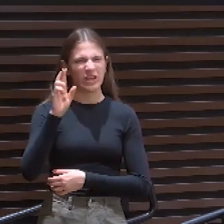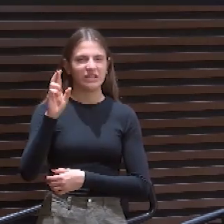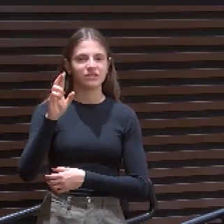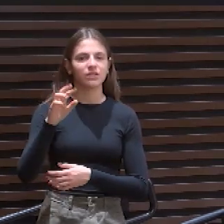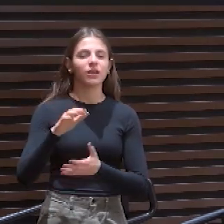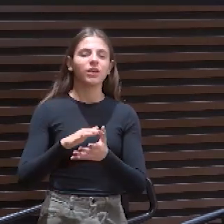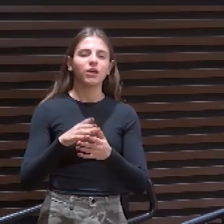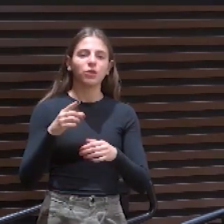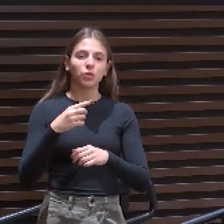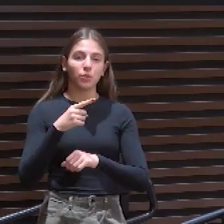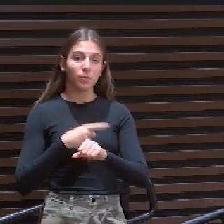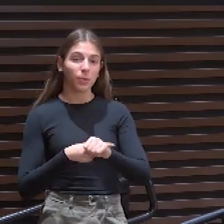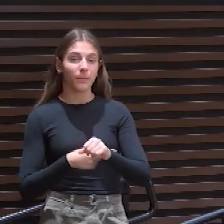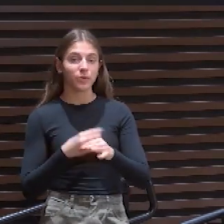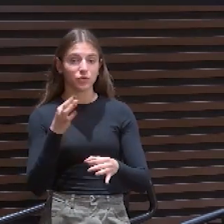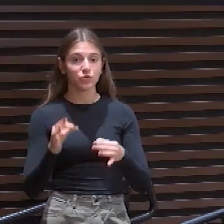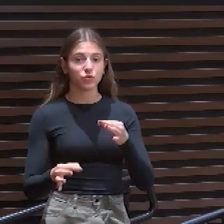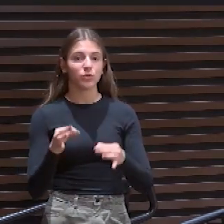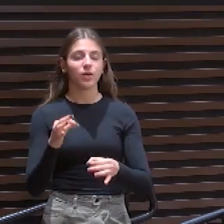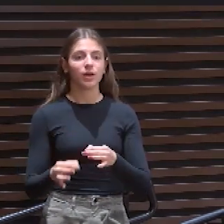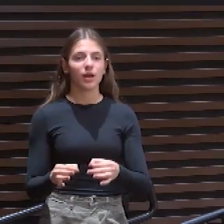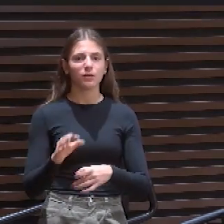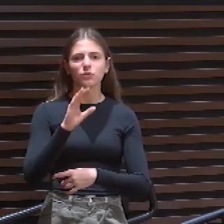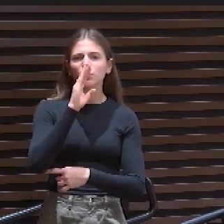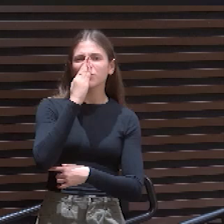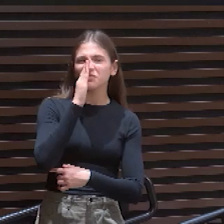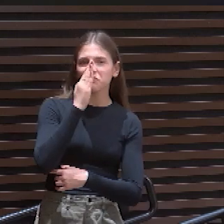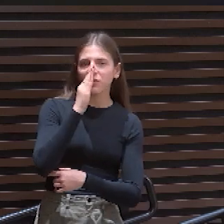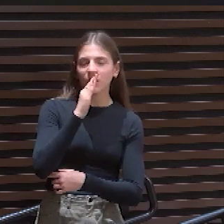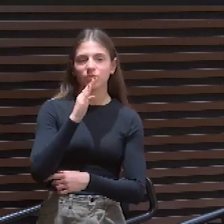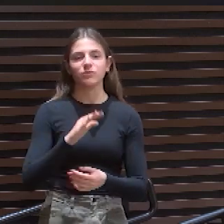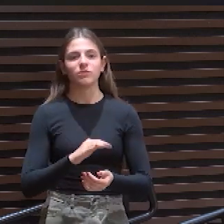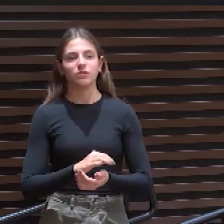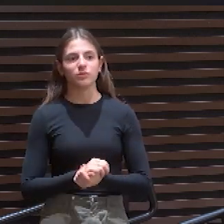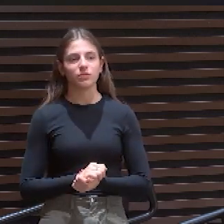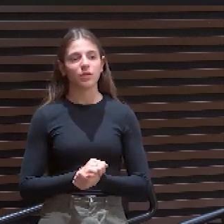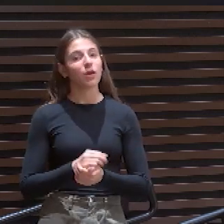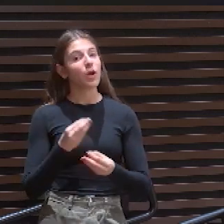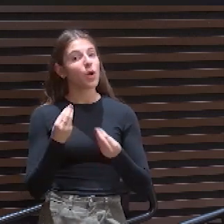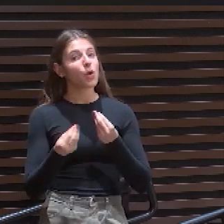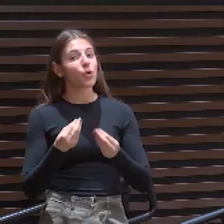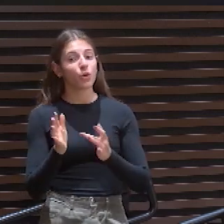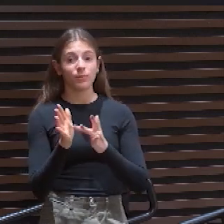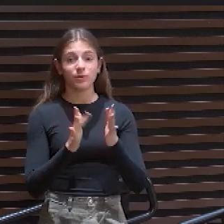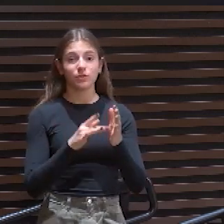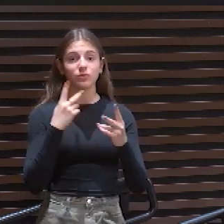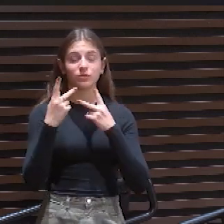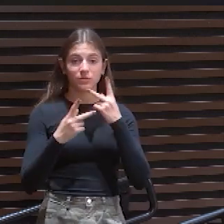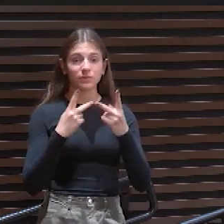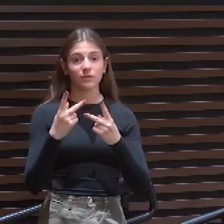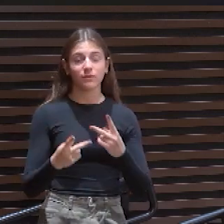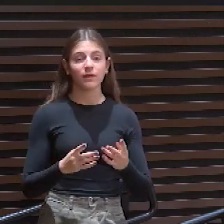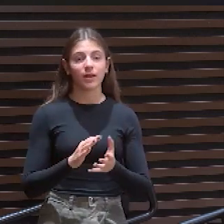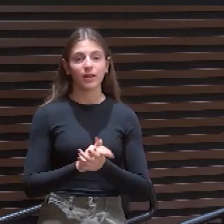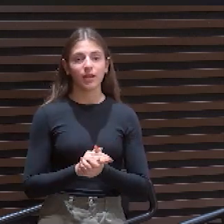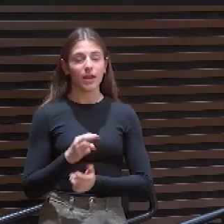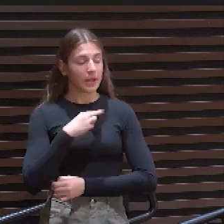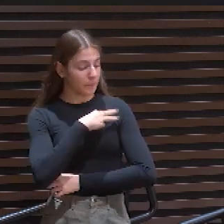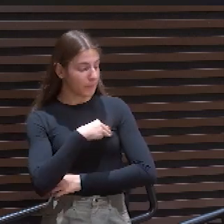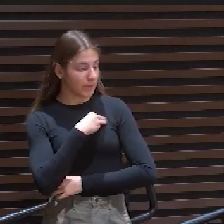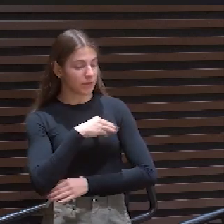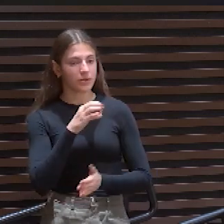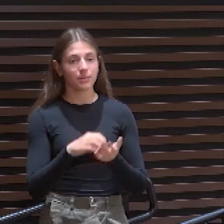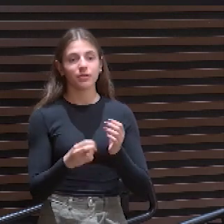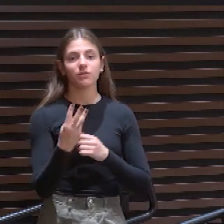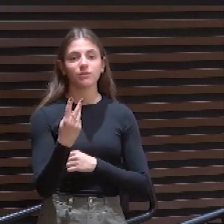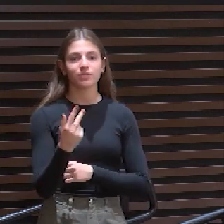é hipócrita, como bem pontua Jesus Cristo no Sermão do Monte, Mateus 7, 1-5.